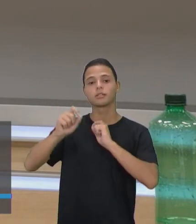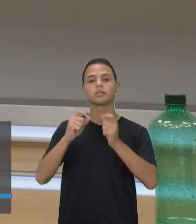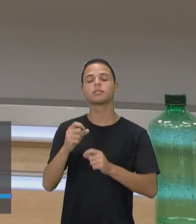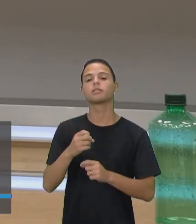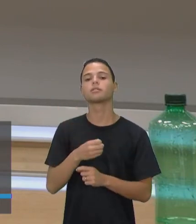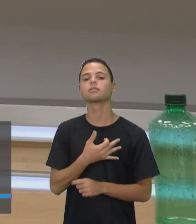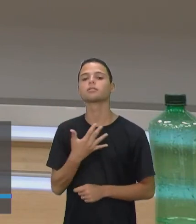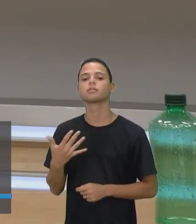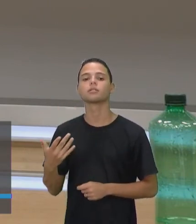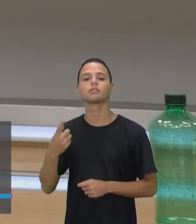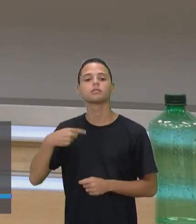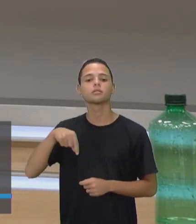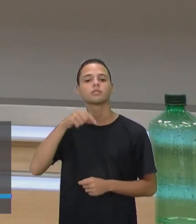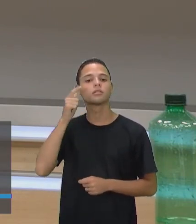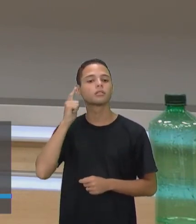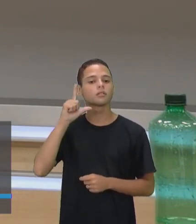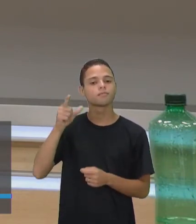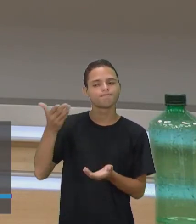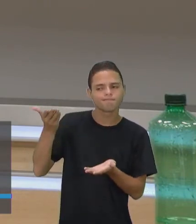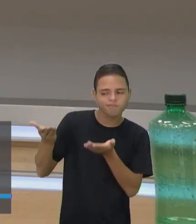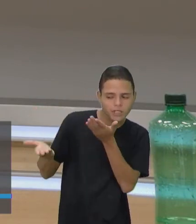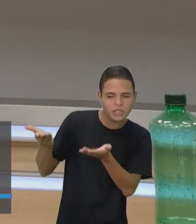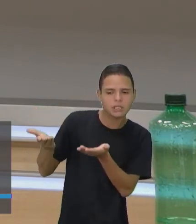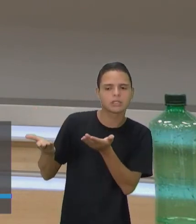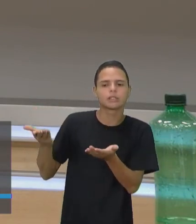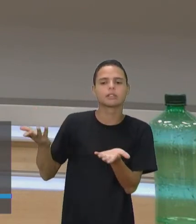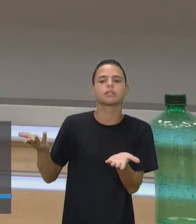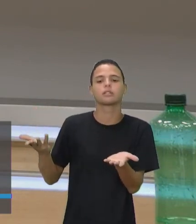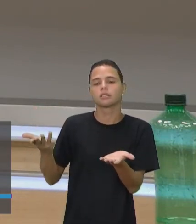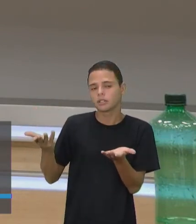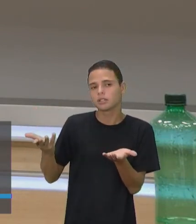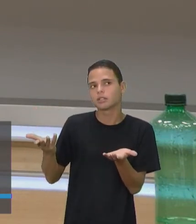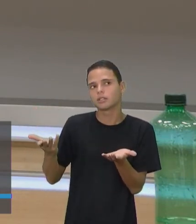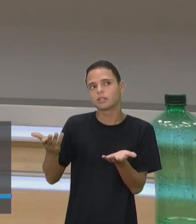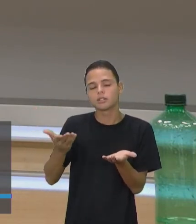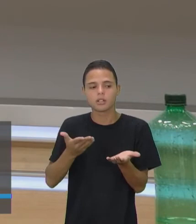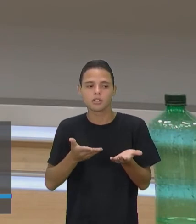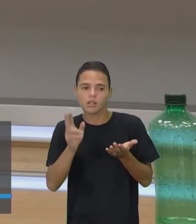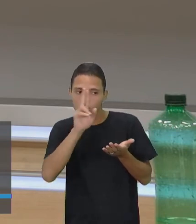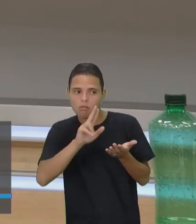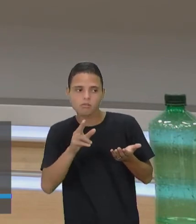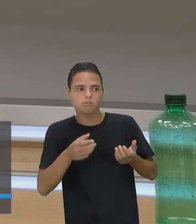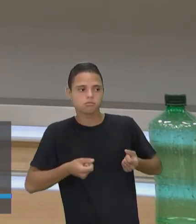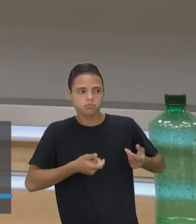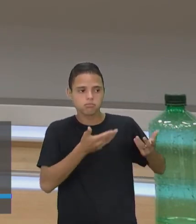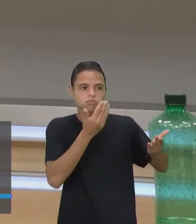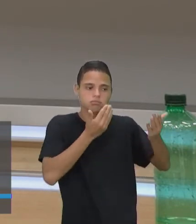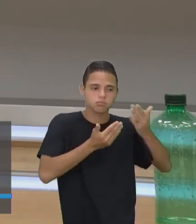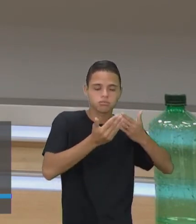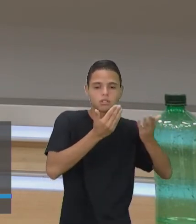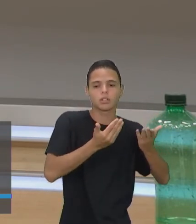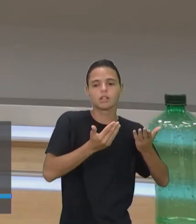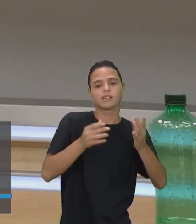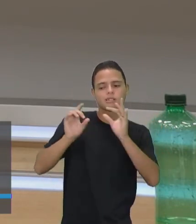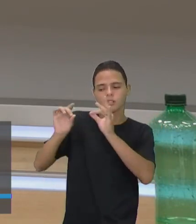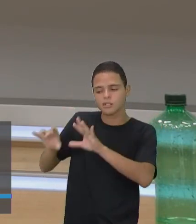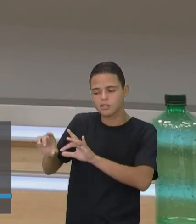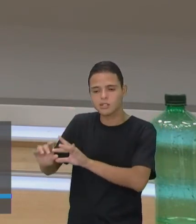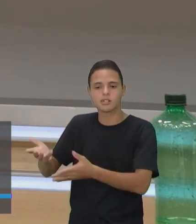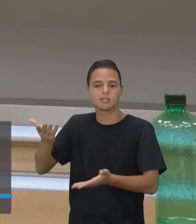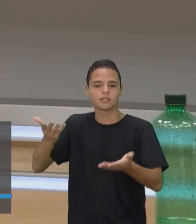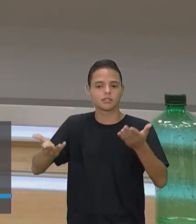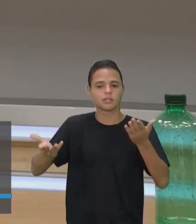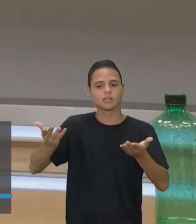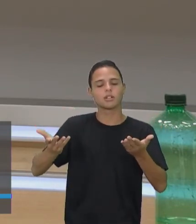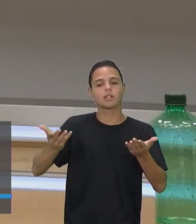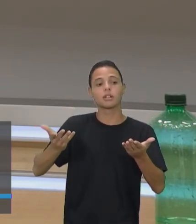consegue deixar em equilíbrio, o quanto que a gente consegue deixar em equilíbrio tanto que a gente consome, tanto que a gente gera de lixo, para que no final a gente